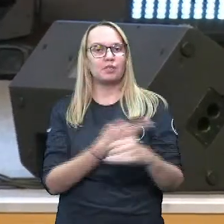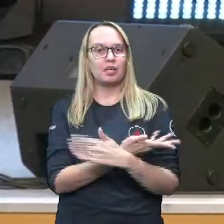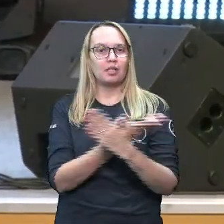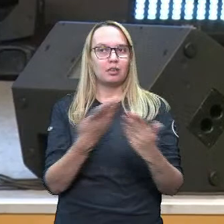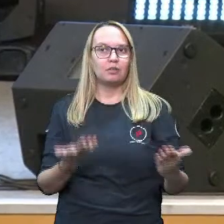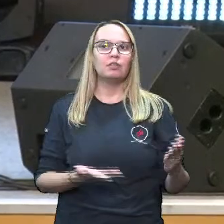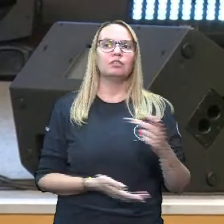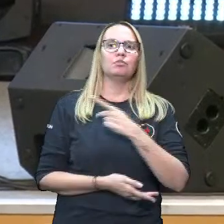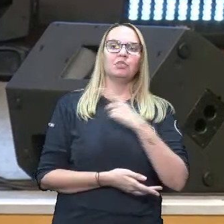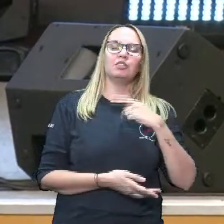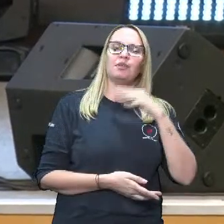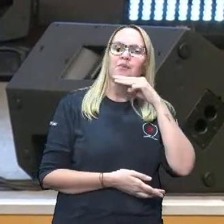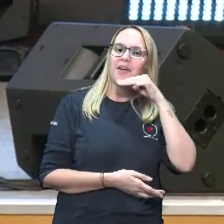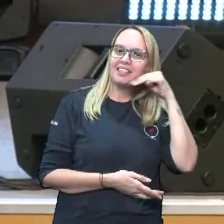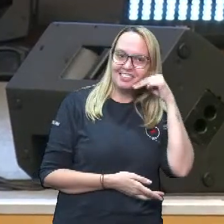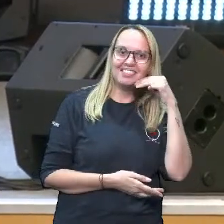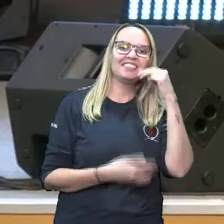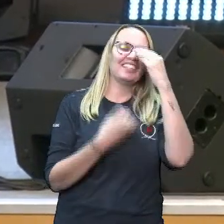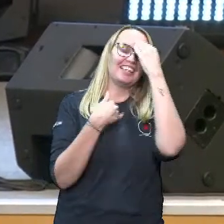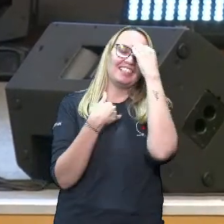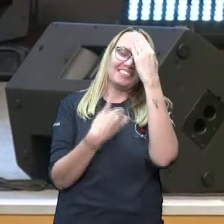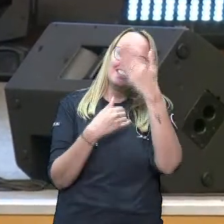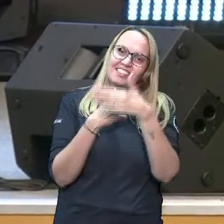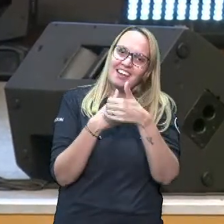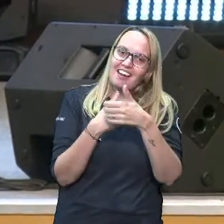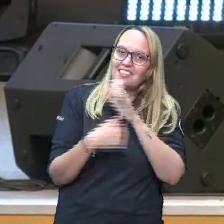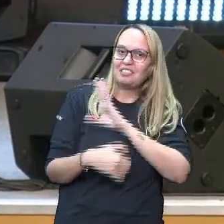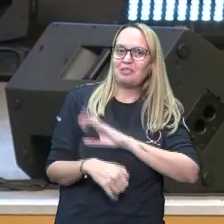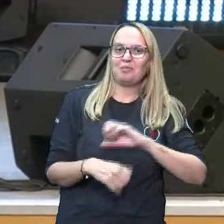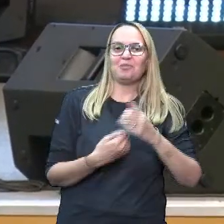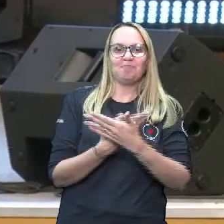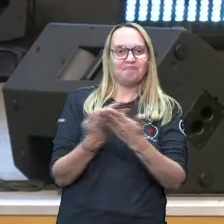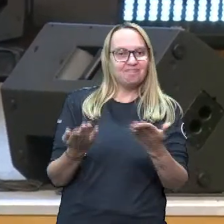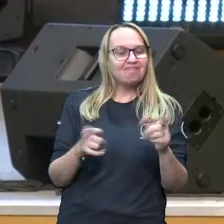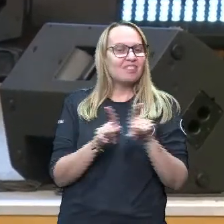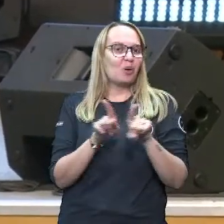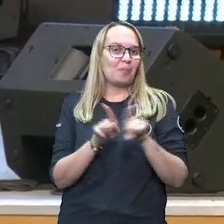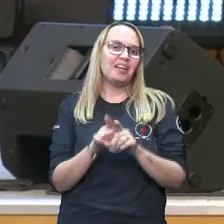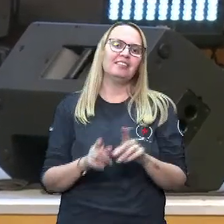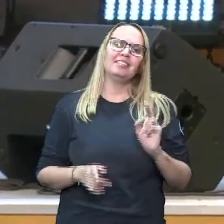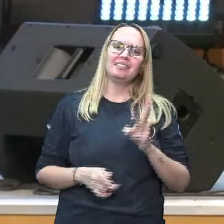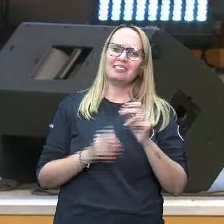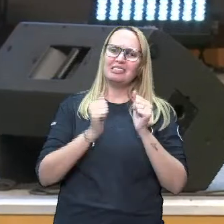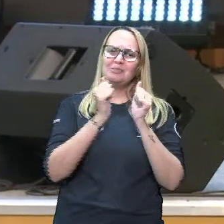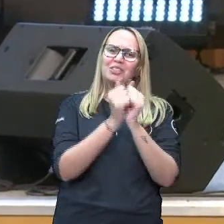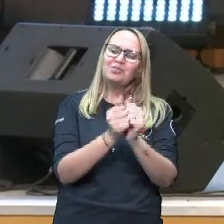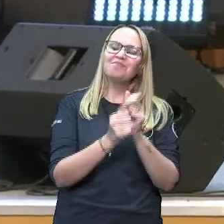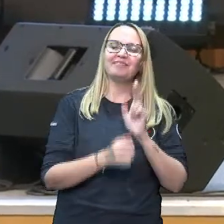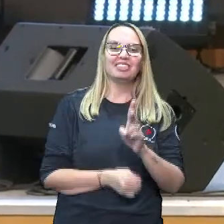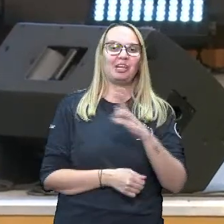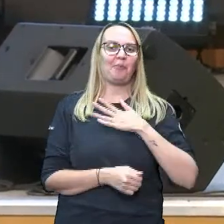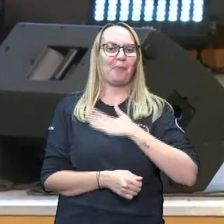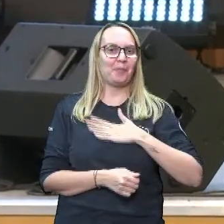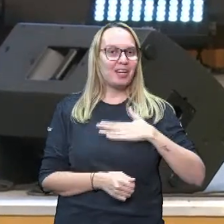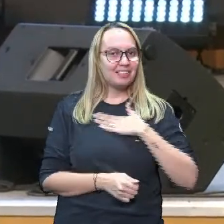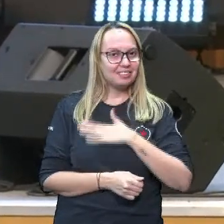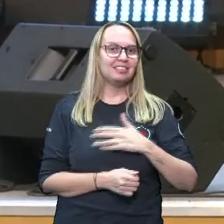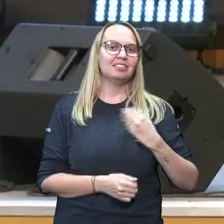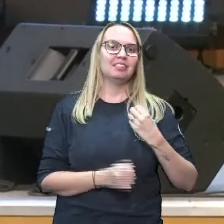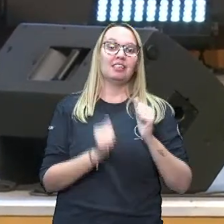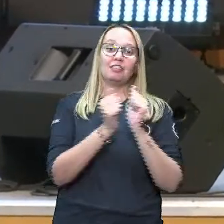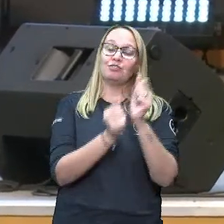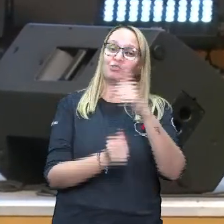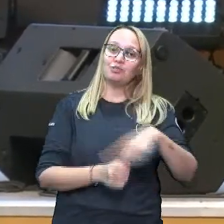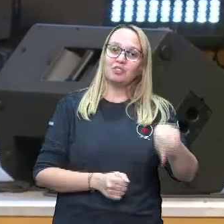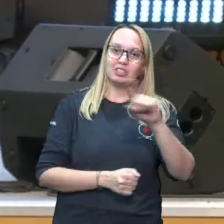Marquinho, minha gratidão, meu carinho, meu amor por vocês. Nós estamos sempre juntos, é sempre um prazer estar com vocês. Pega